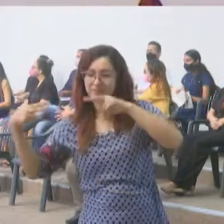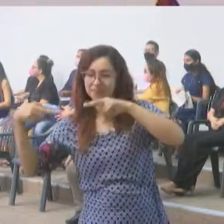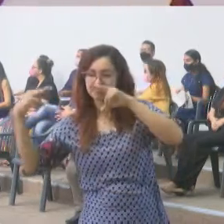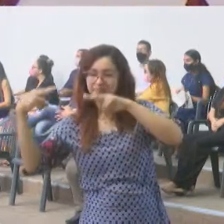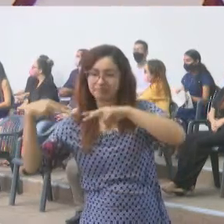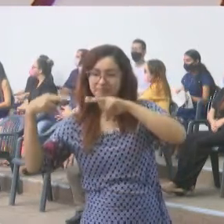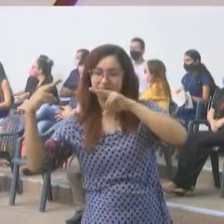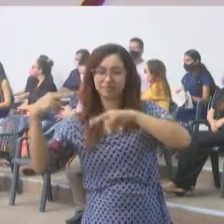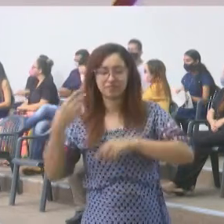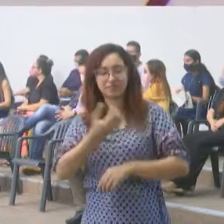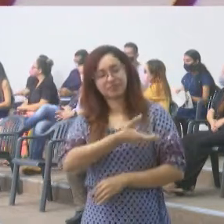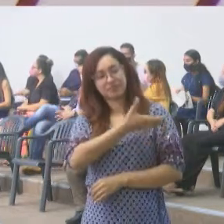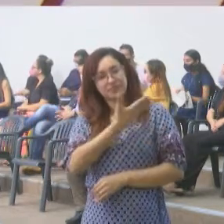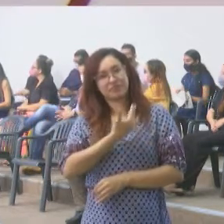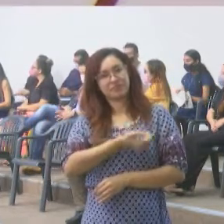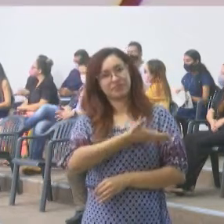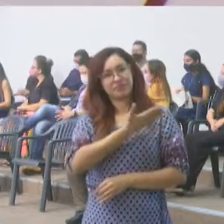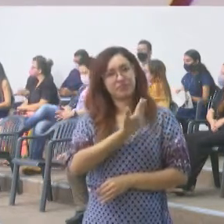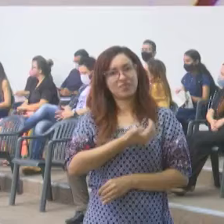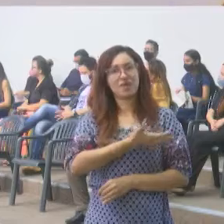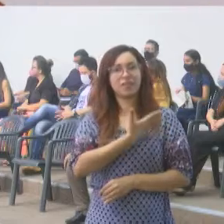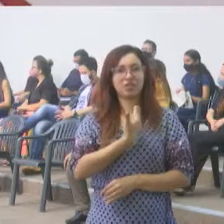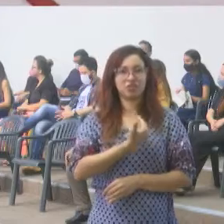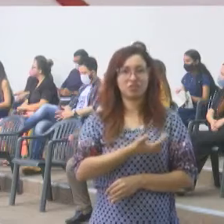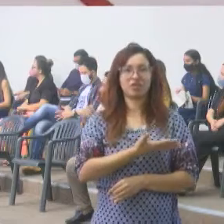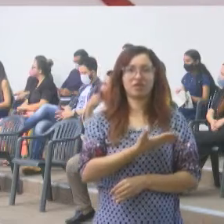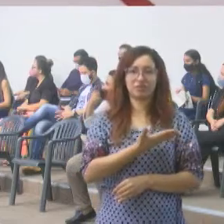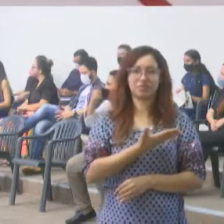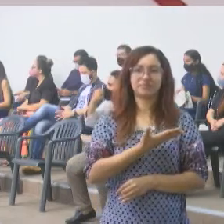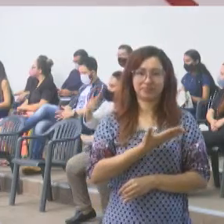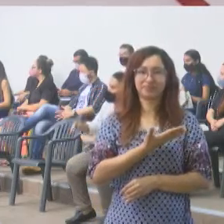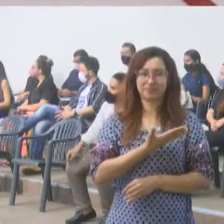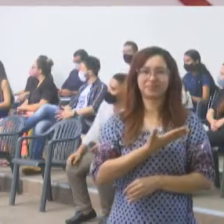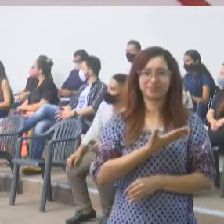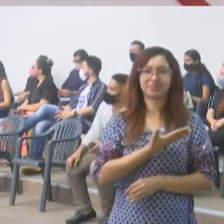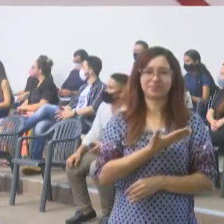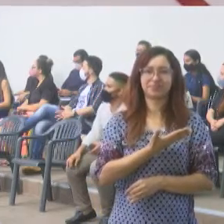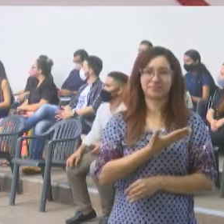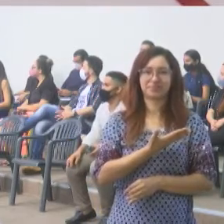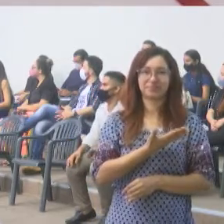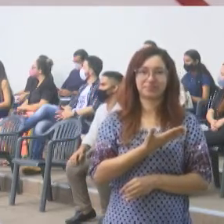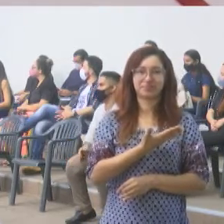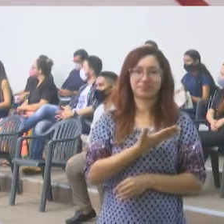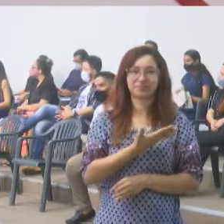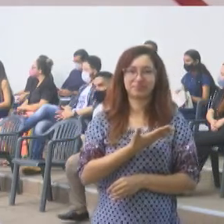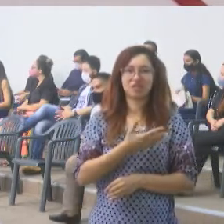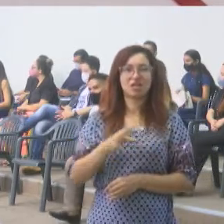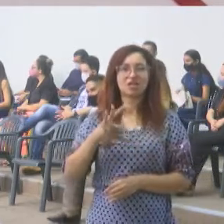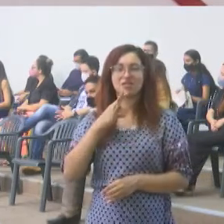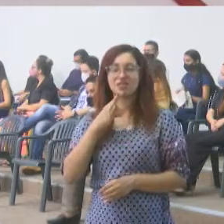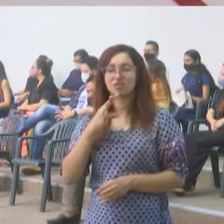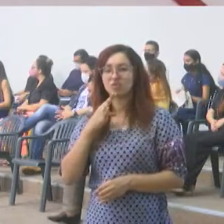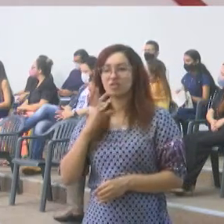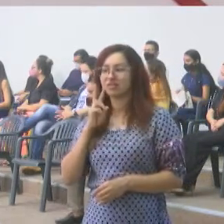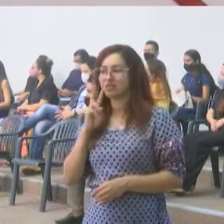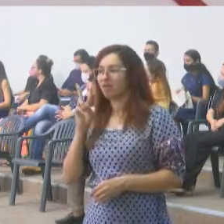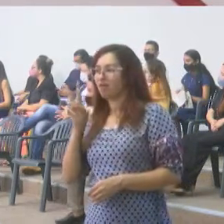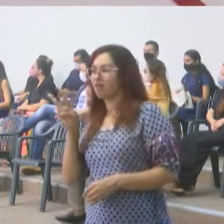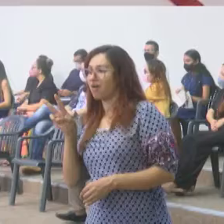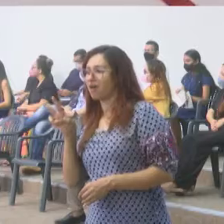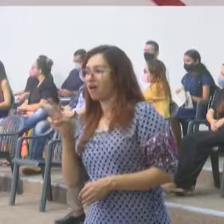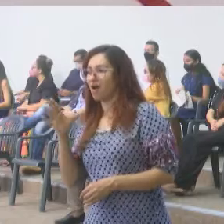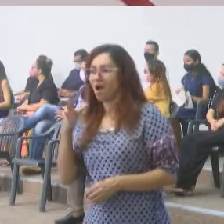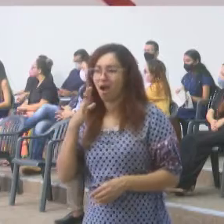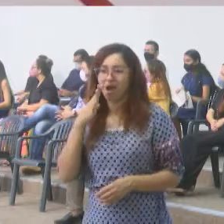fez. Deixou ela entrar no campo, deixou os segadores deixarem algumas espigas, entregou para que ela pudesse voltar para casa, muito alimento.